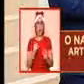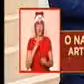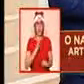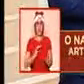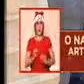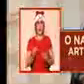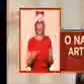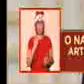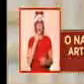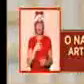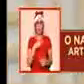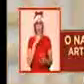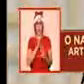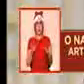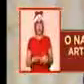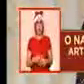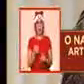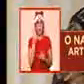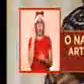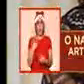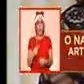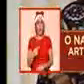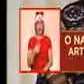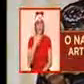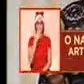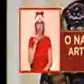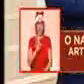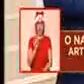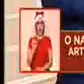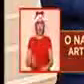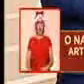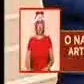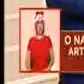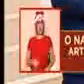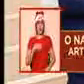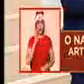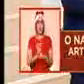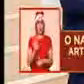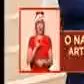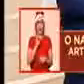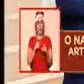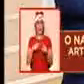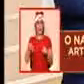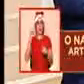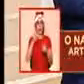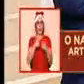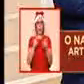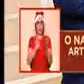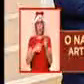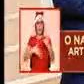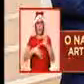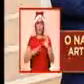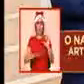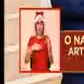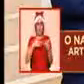filhas. Custa-me horrores. Mas parece que estamos ali, não é? Não, ainda por cima não sabia onde ela estava, porque ela andava pelo meio da América Latina e